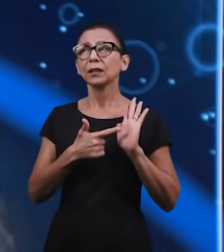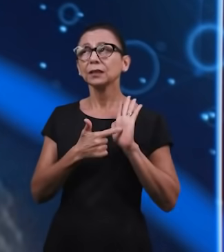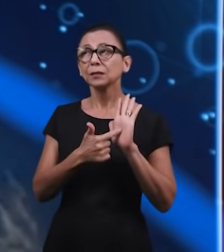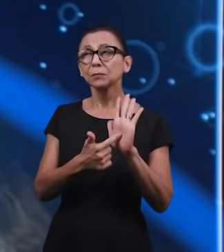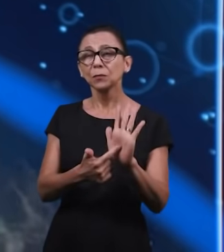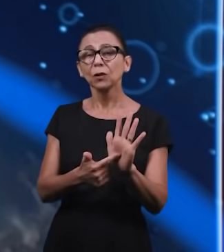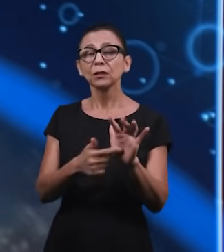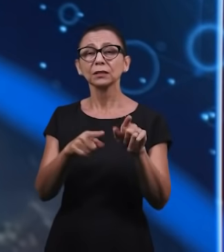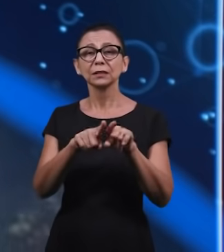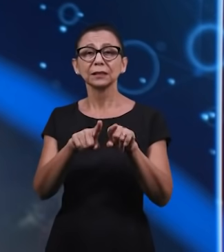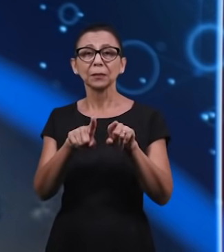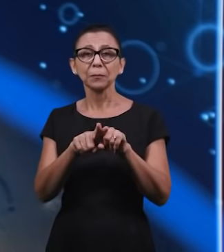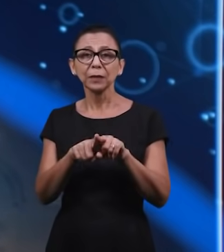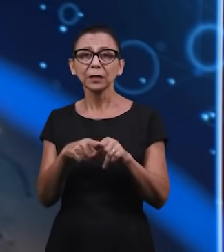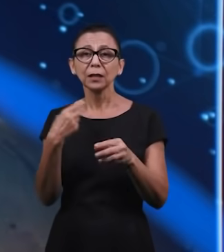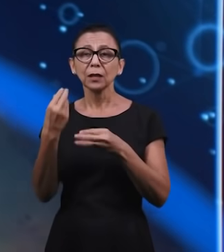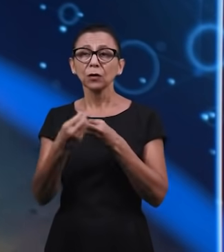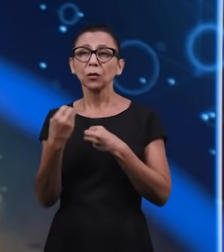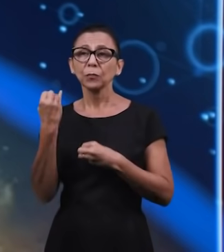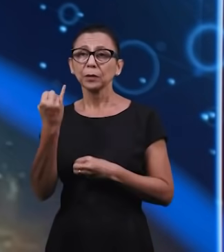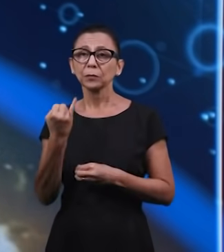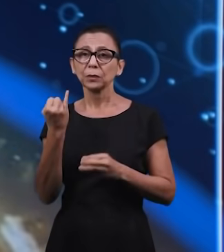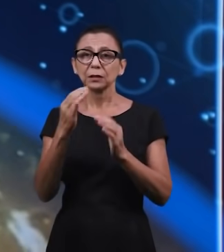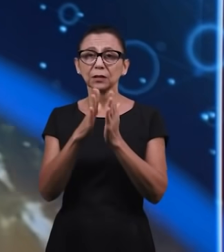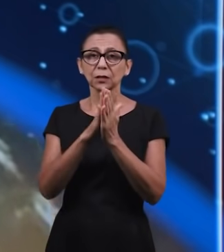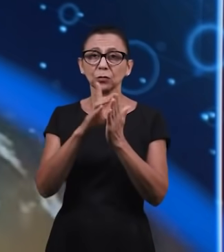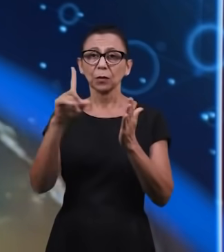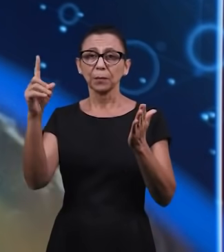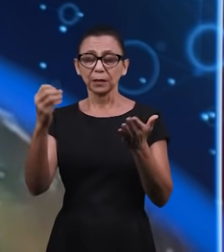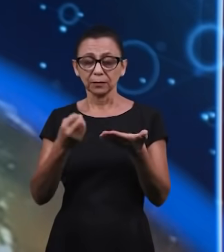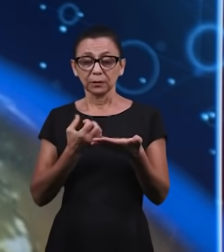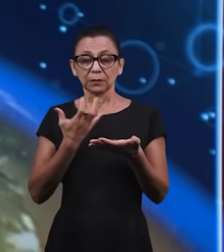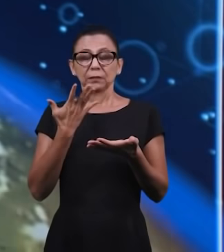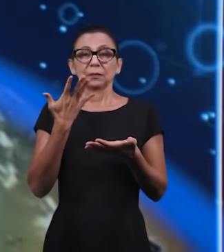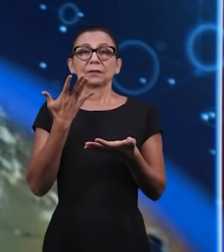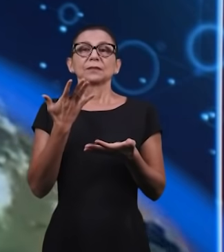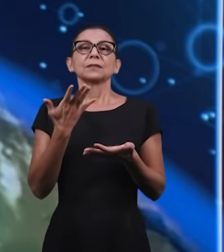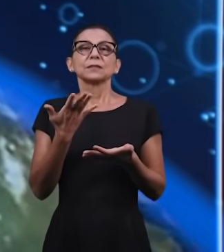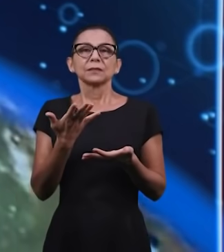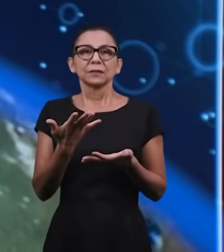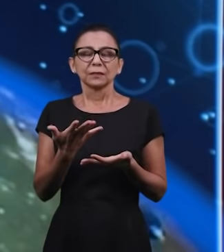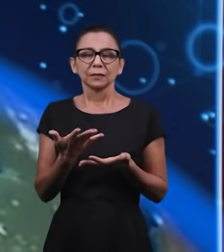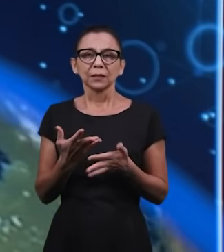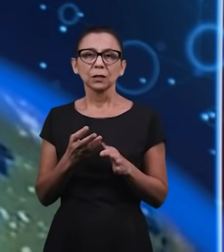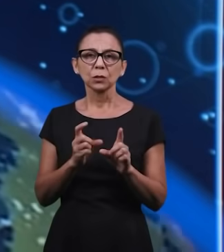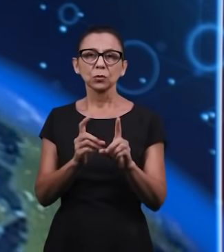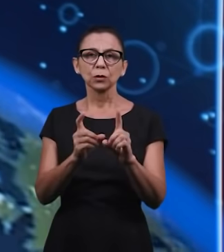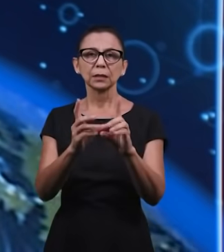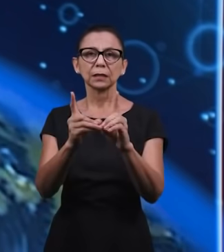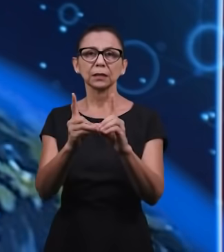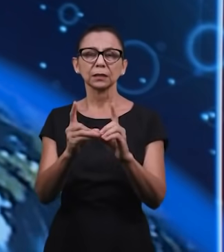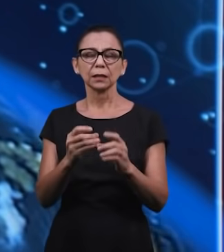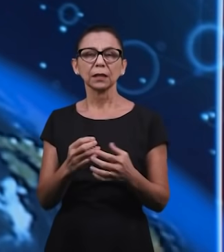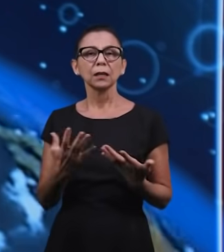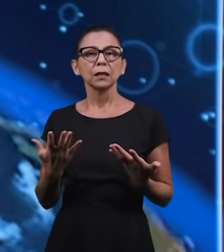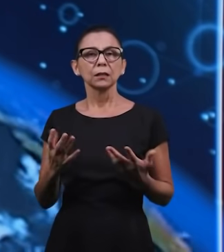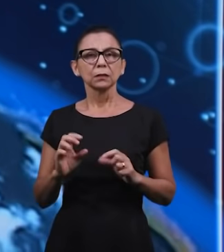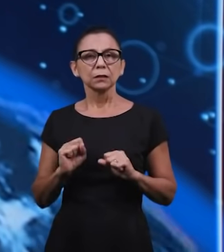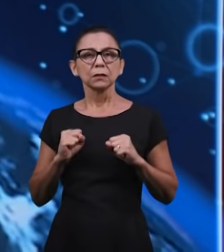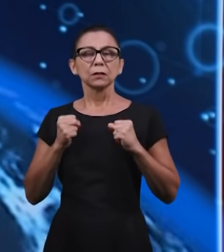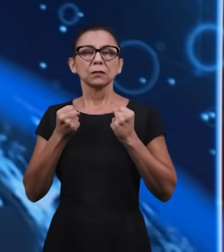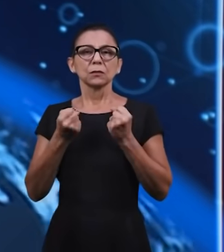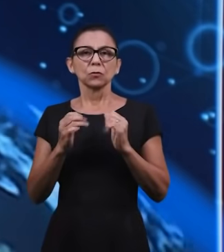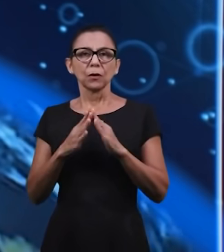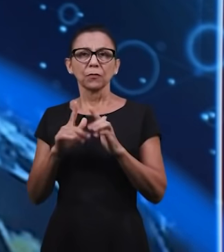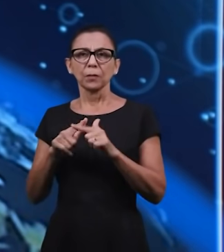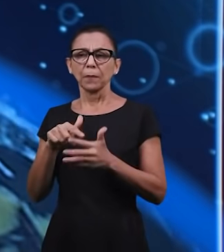tanto mostram, ó Deus, o quanto o alimento espiritual da Tua palavra, da Tua doutrina, é que nesta hora está sustentando a Tua